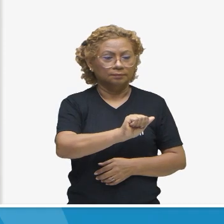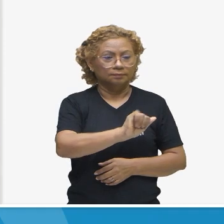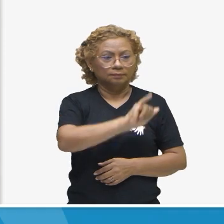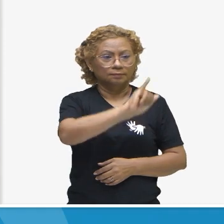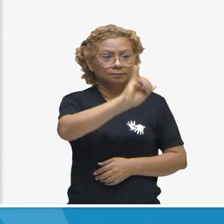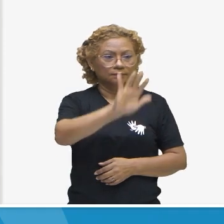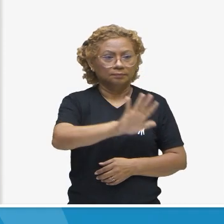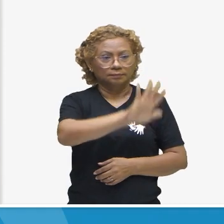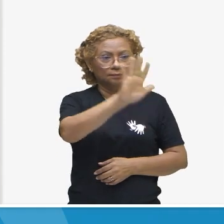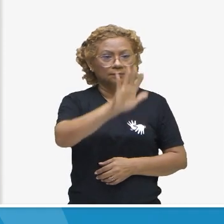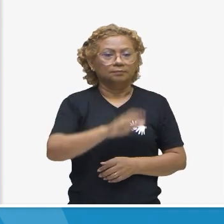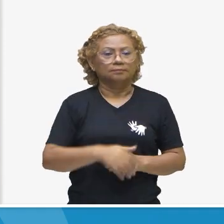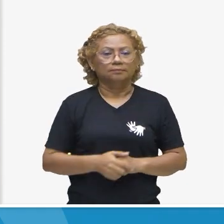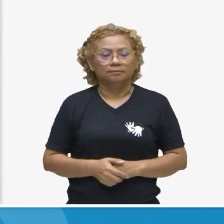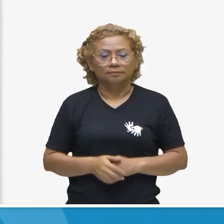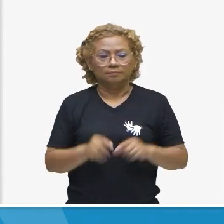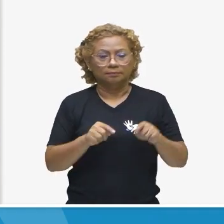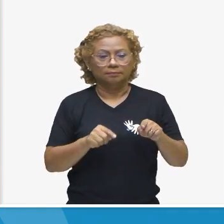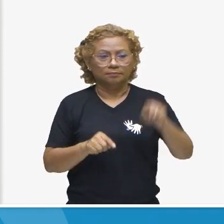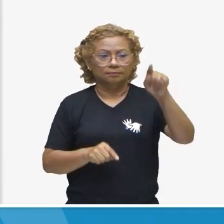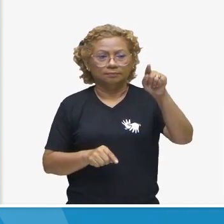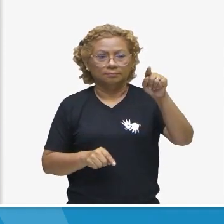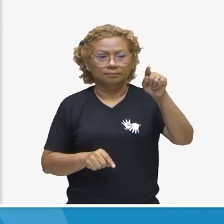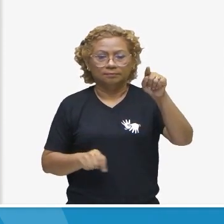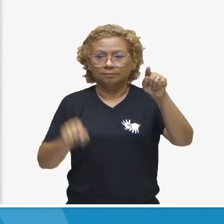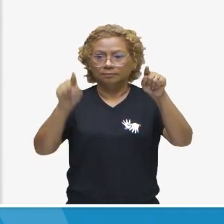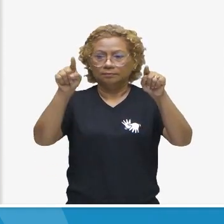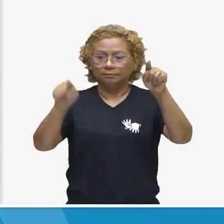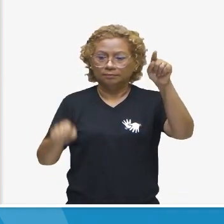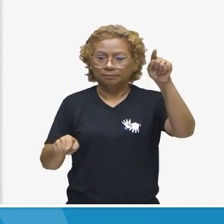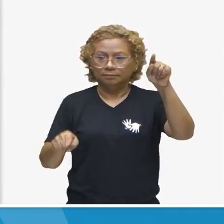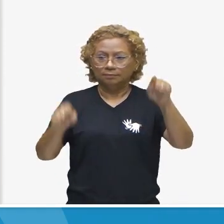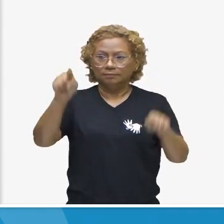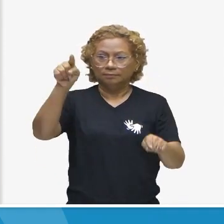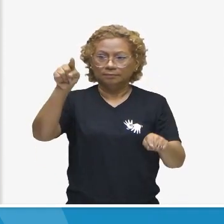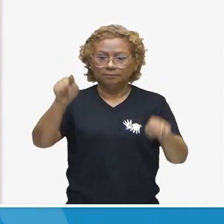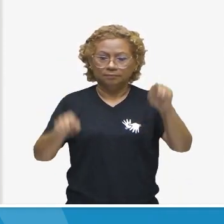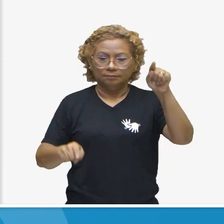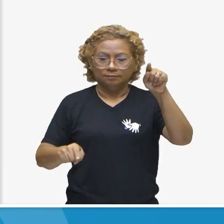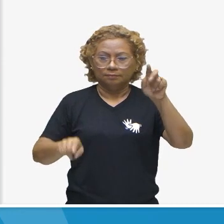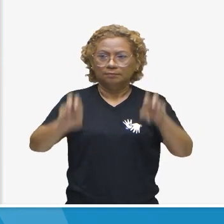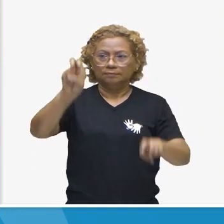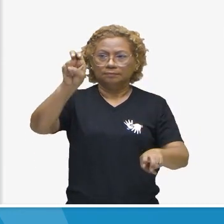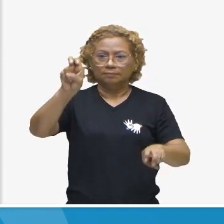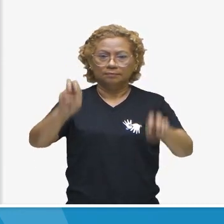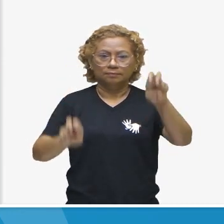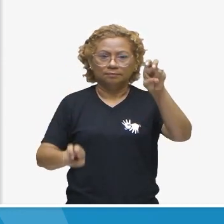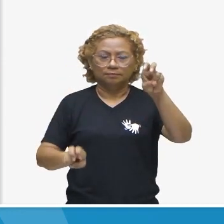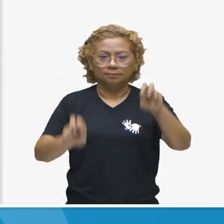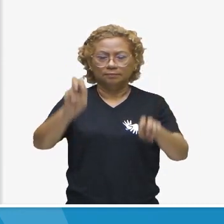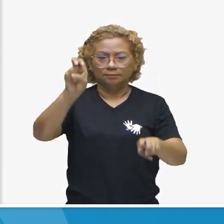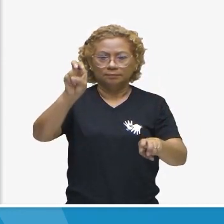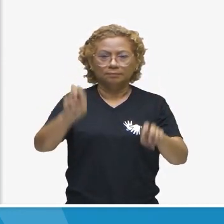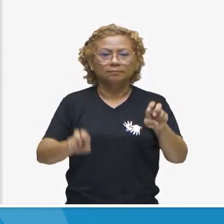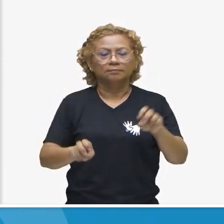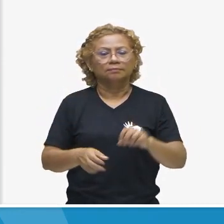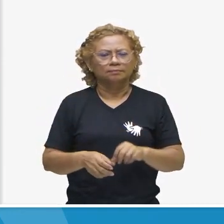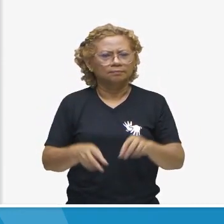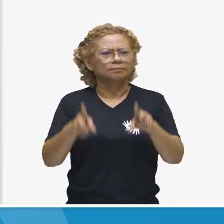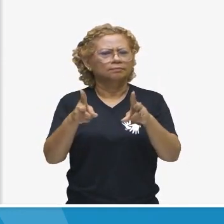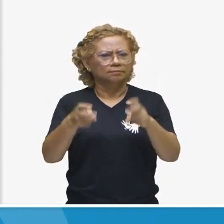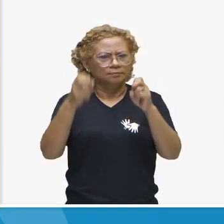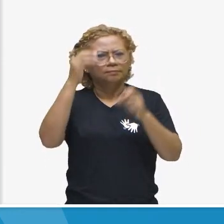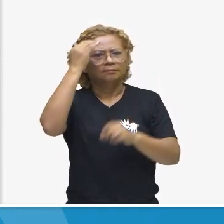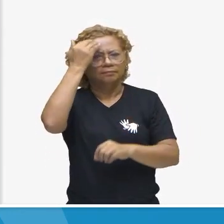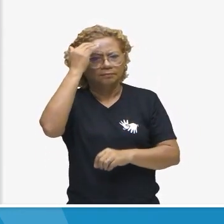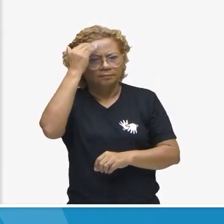duas pessoas fazendo os movimentos de forma alternada, tá? O grande segredo dessa questão é você